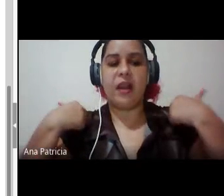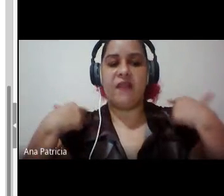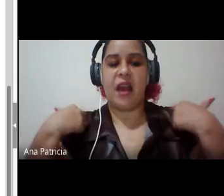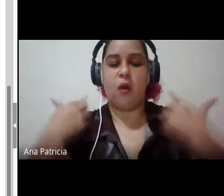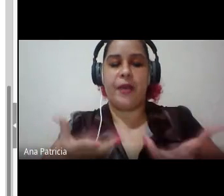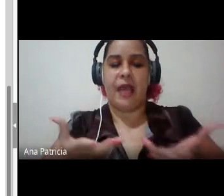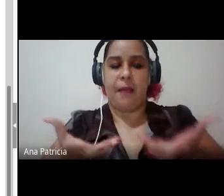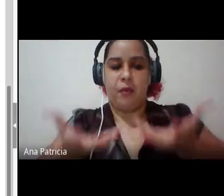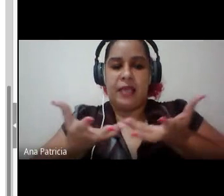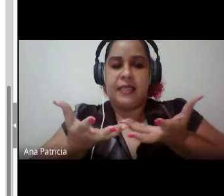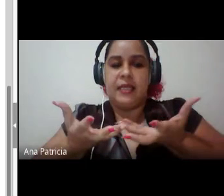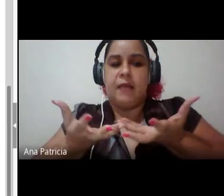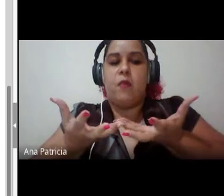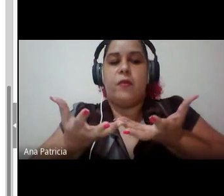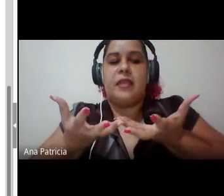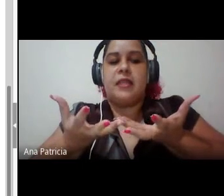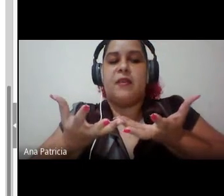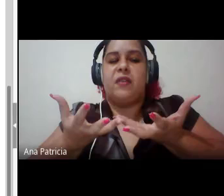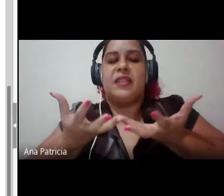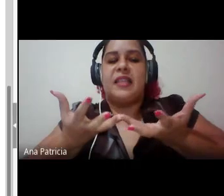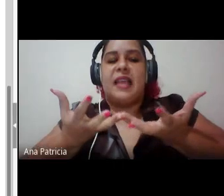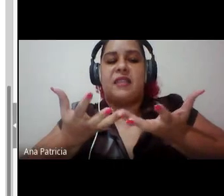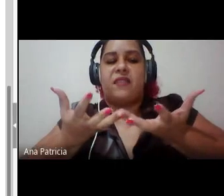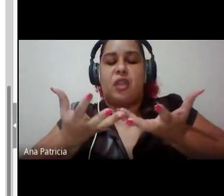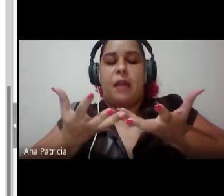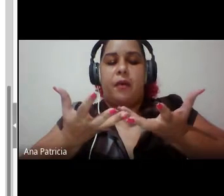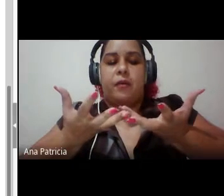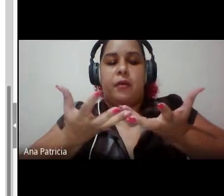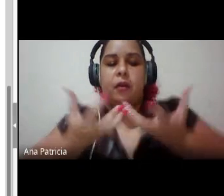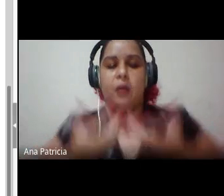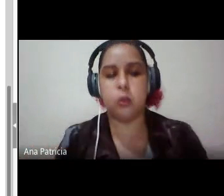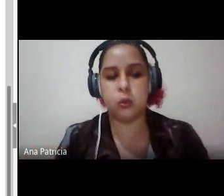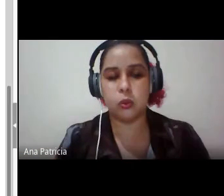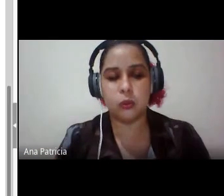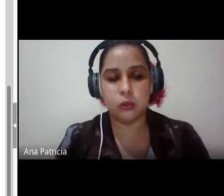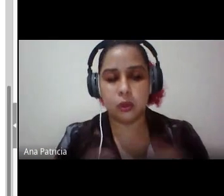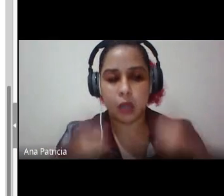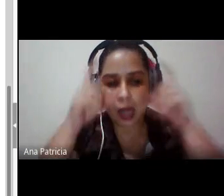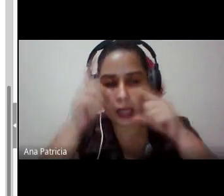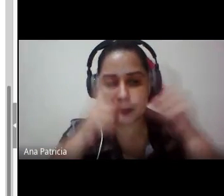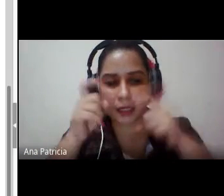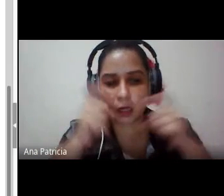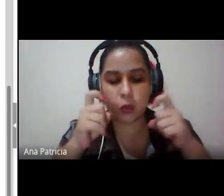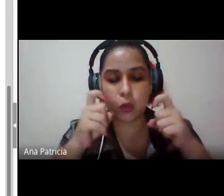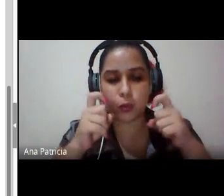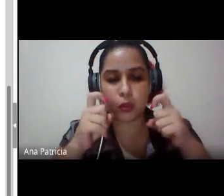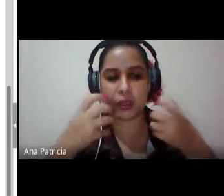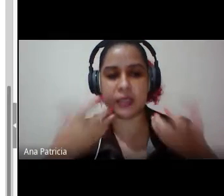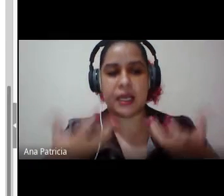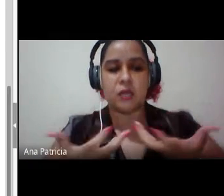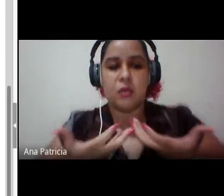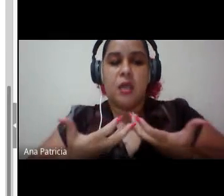o ombro, ele vai lhe acompanhar. A mão está em cima, o ombro está em cima. Quando você desce fechando a mão, a expressão do rosto mostra